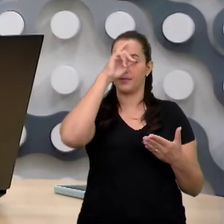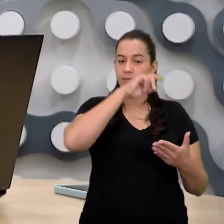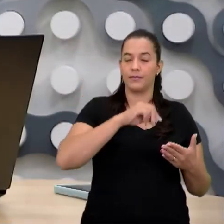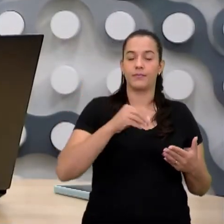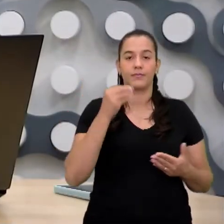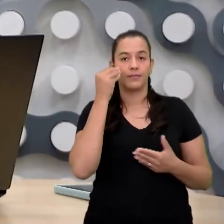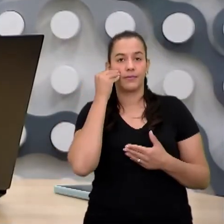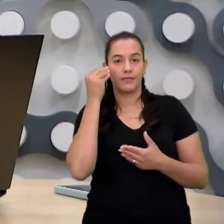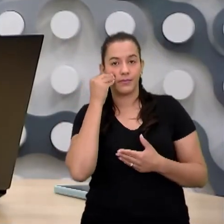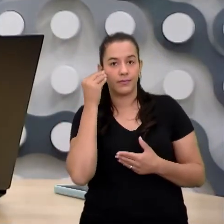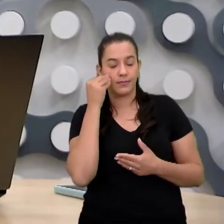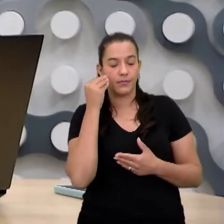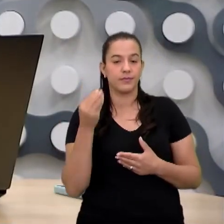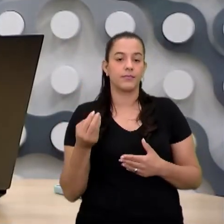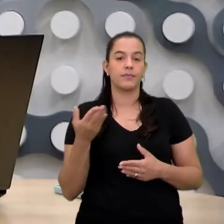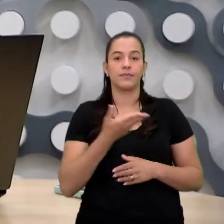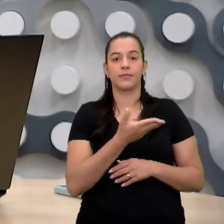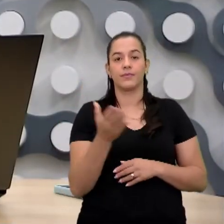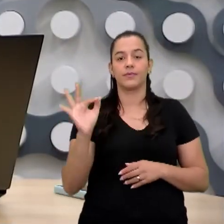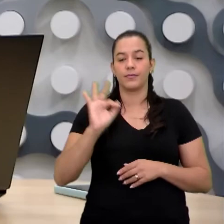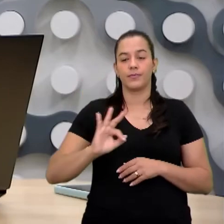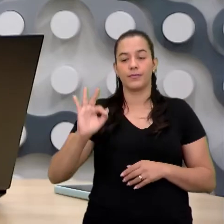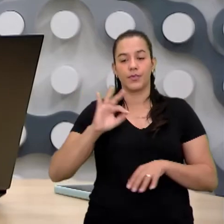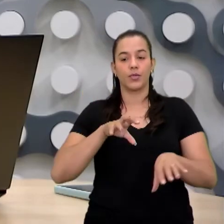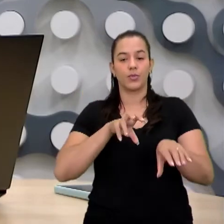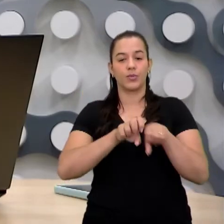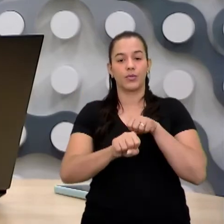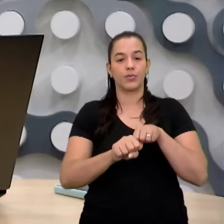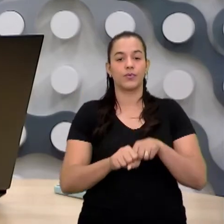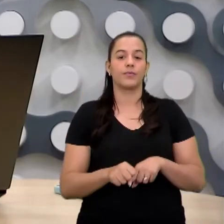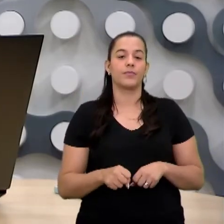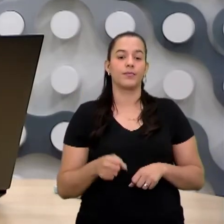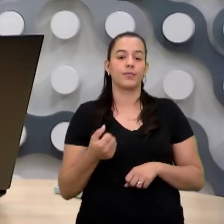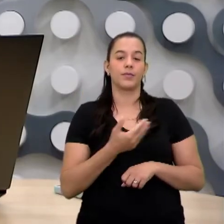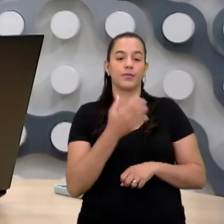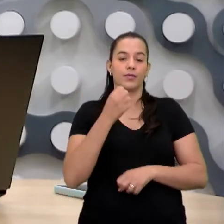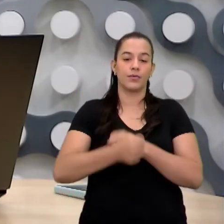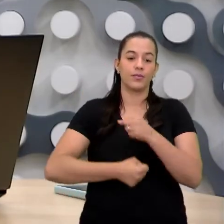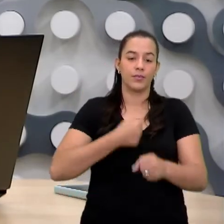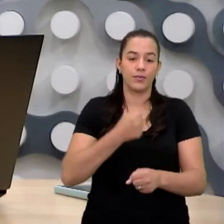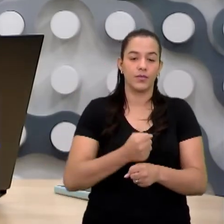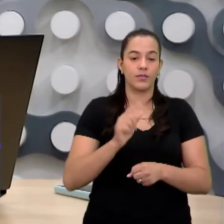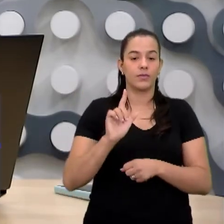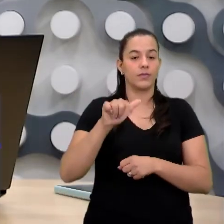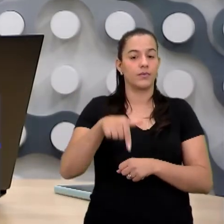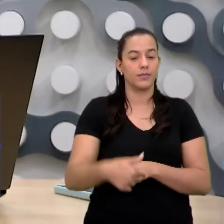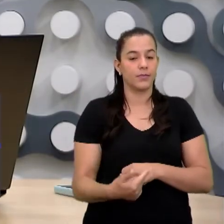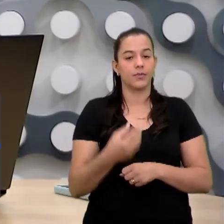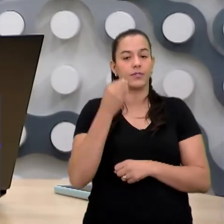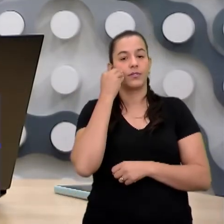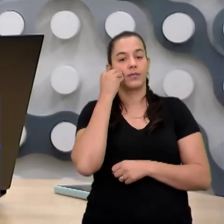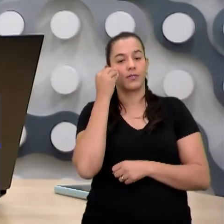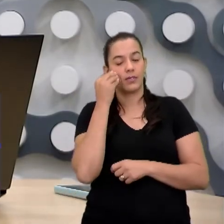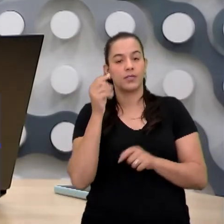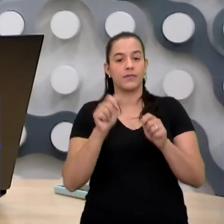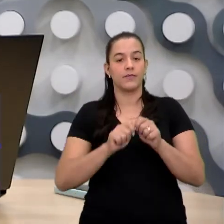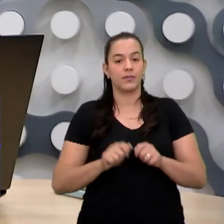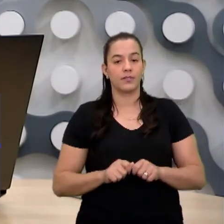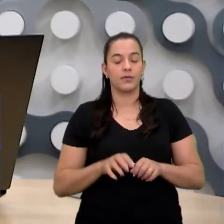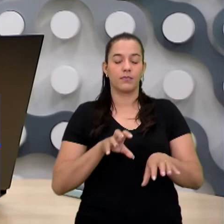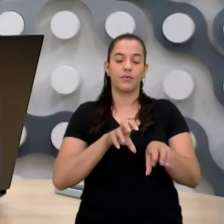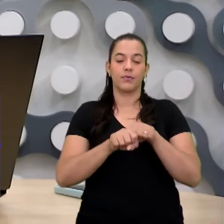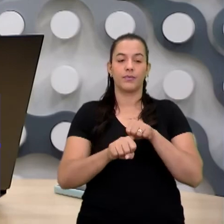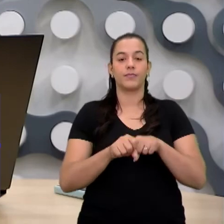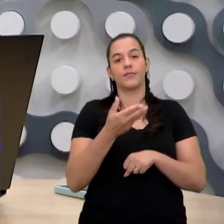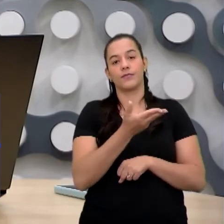né, fazer a faculdade e se formar, né? Mesmo que não seja no ano seguinte ao ensino médio, tentem de alguma maneira se formar,